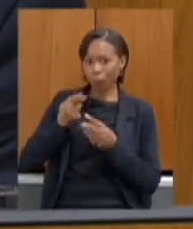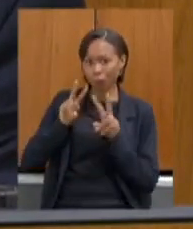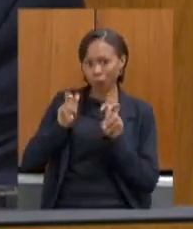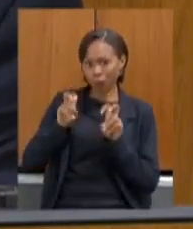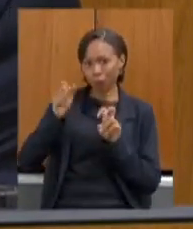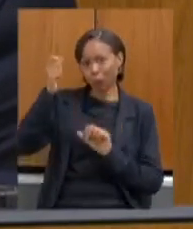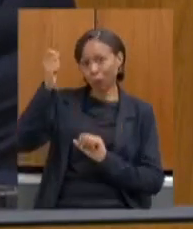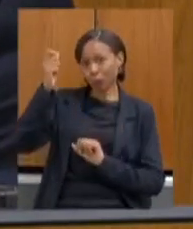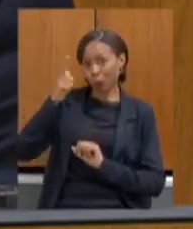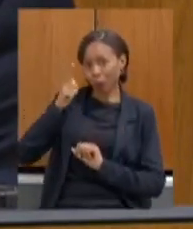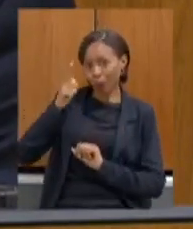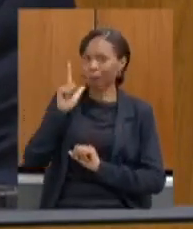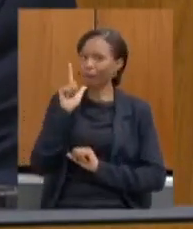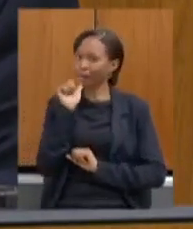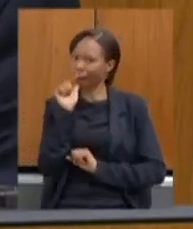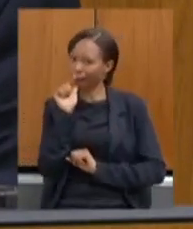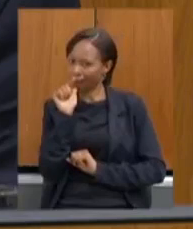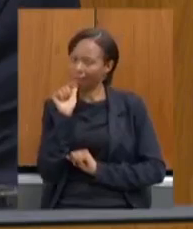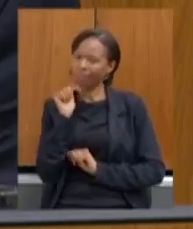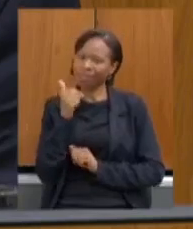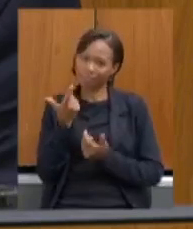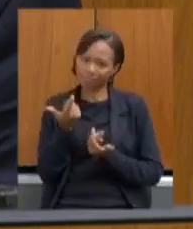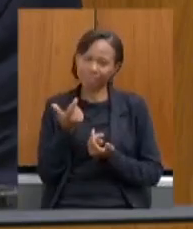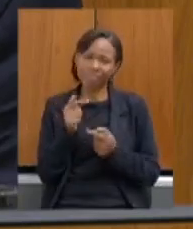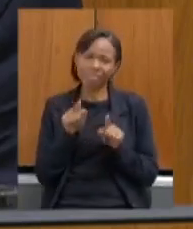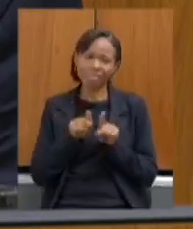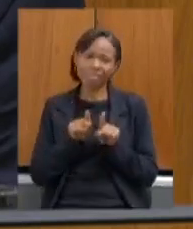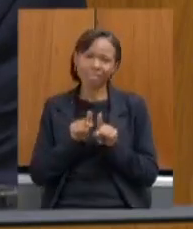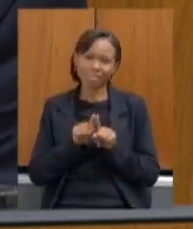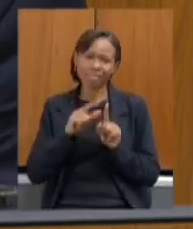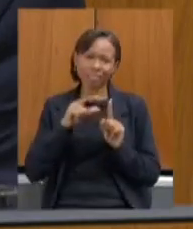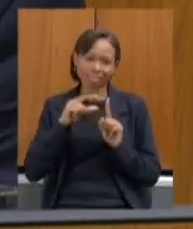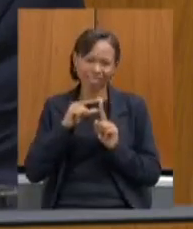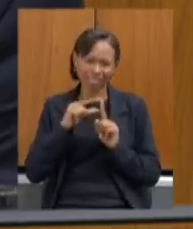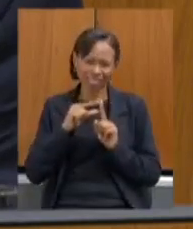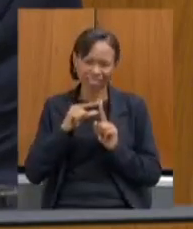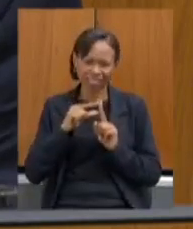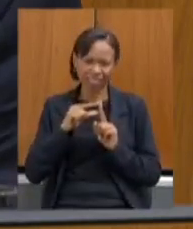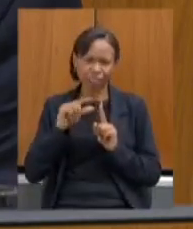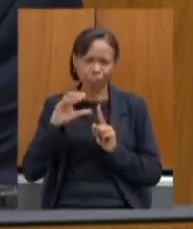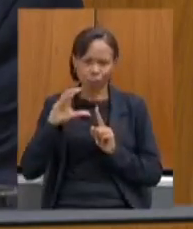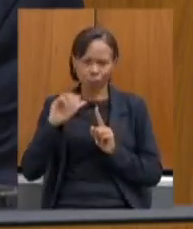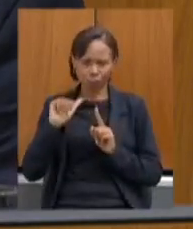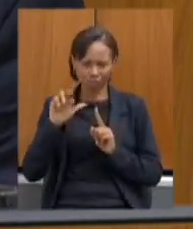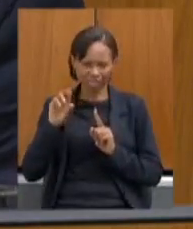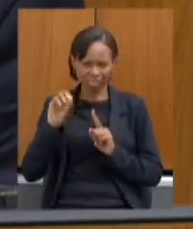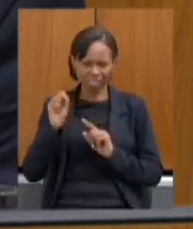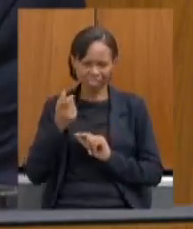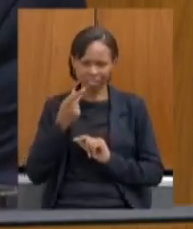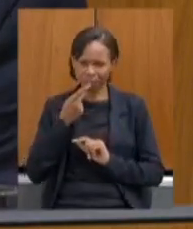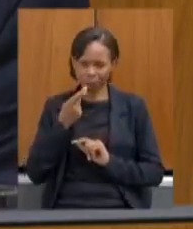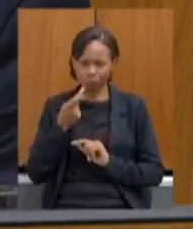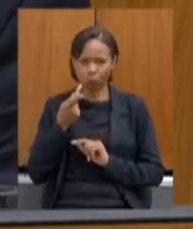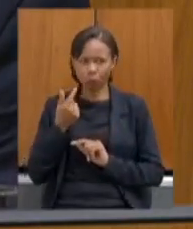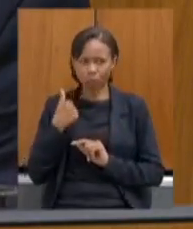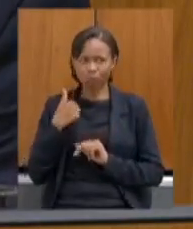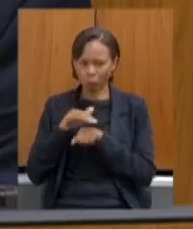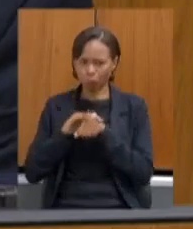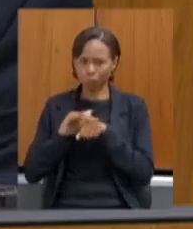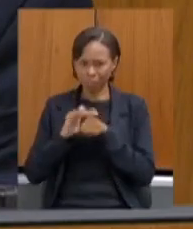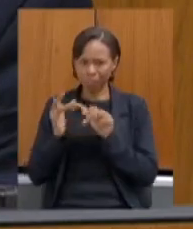primeiro, também, falar das palavras que o deputado Carlos Pimenta, agora há pouco estava falando com o prefeito de Montes Claros, Humberto Souto,